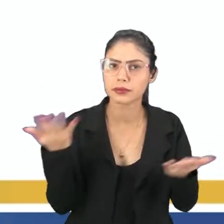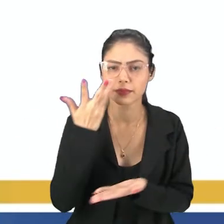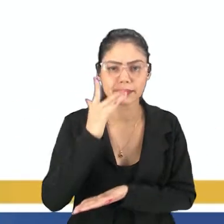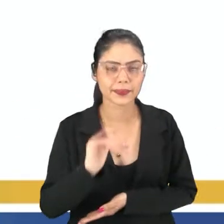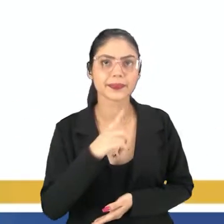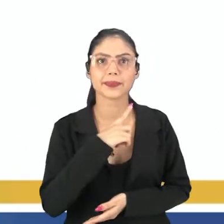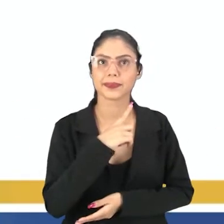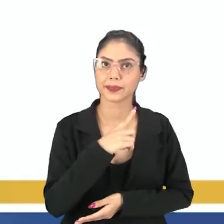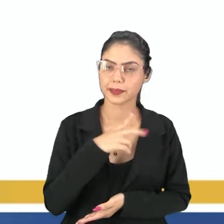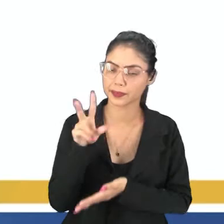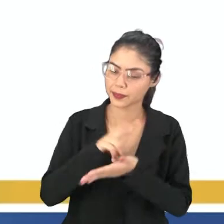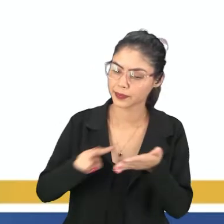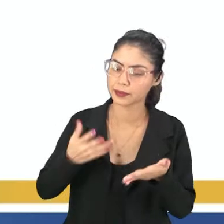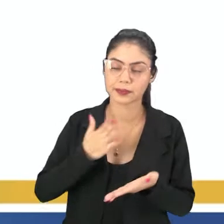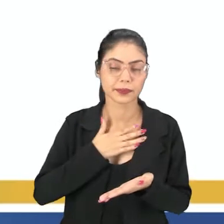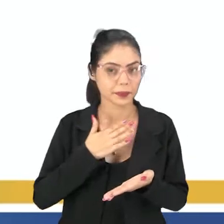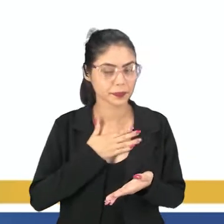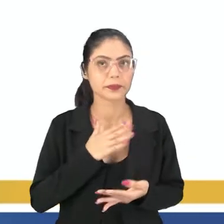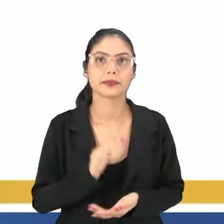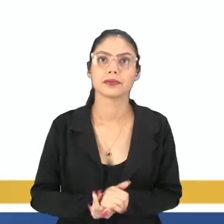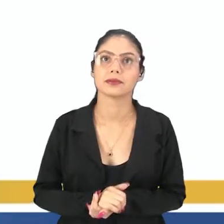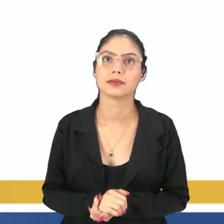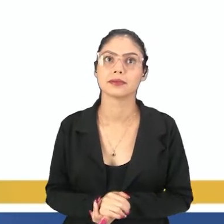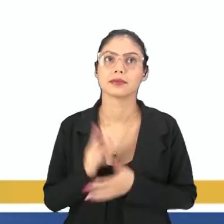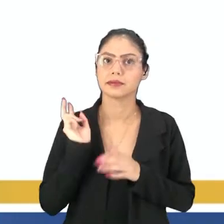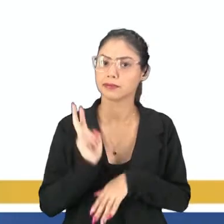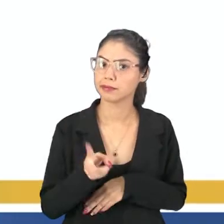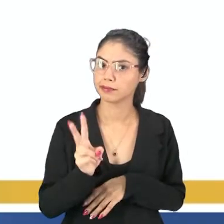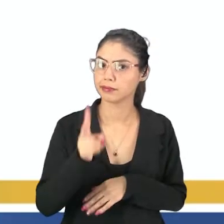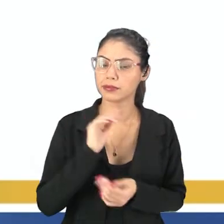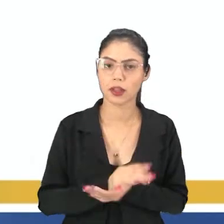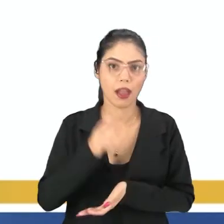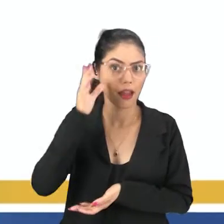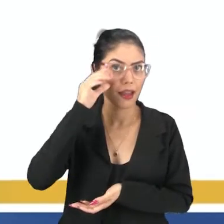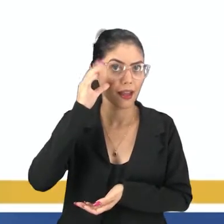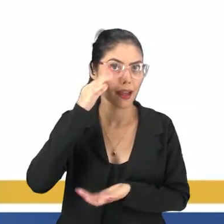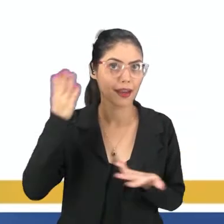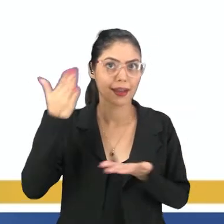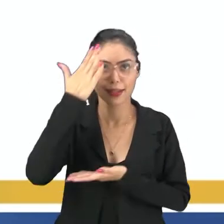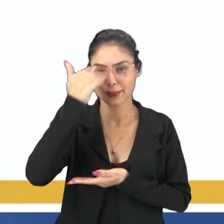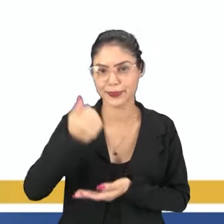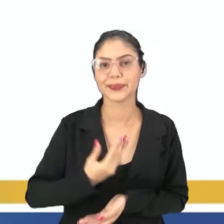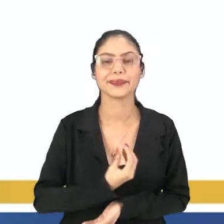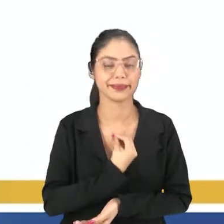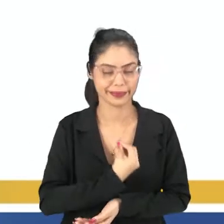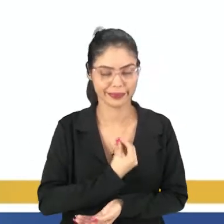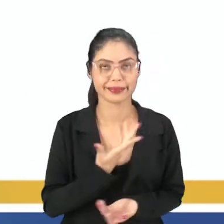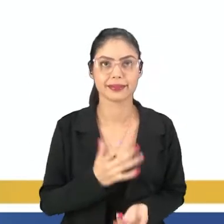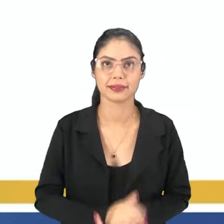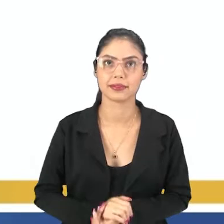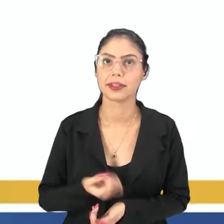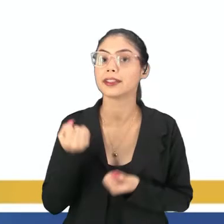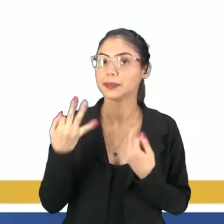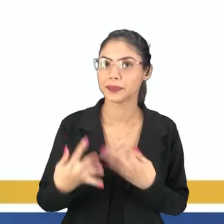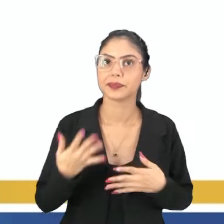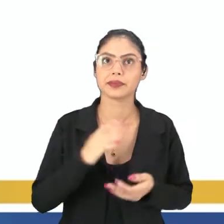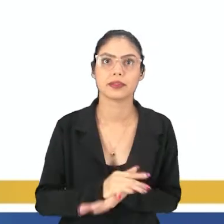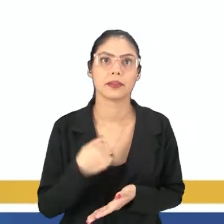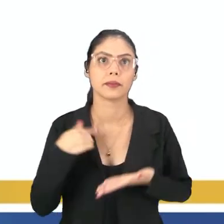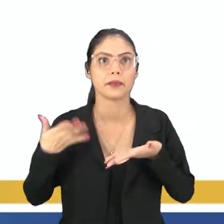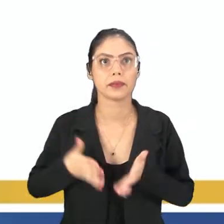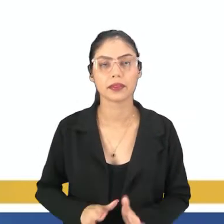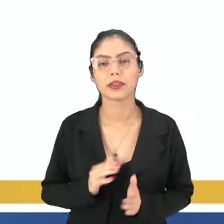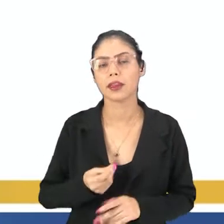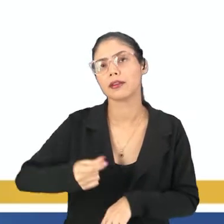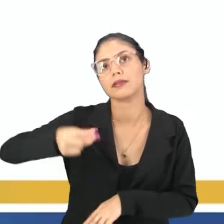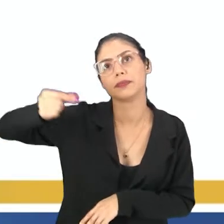Vocês, crianças que leem as minhas histórias, frequentemente ficam curiosos sobre a minha vida. Eu conto. Eu